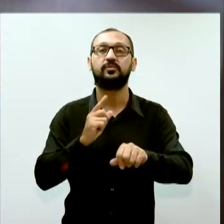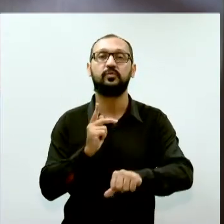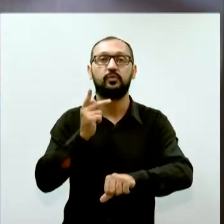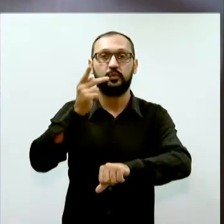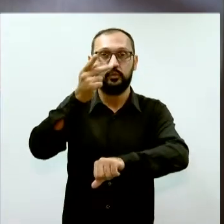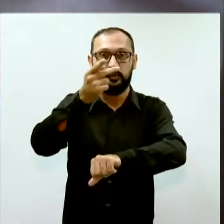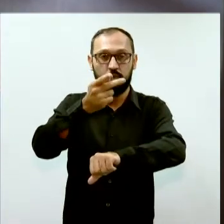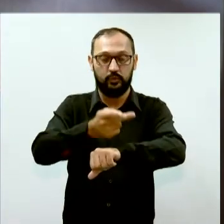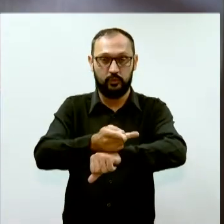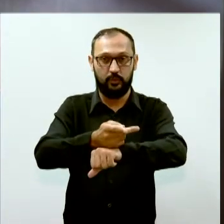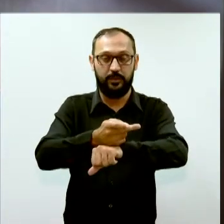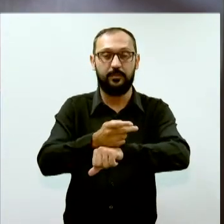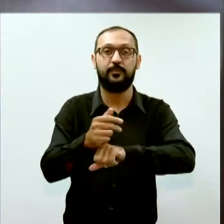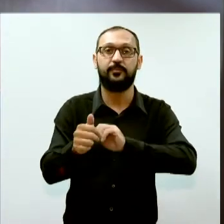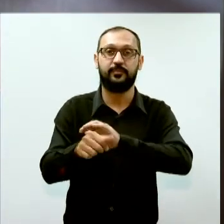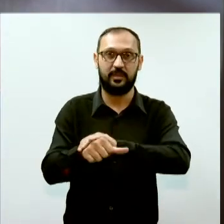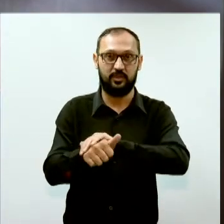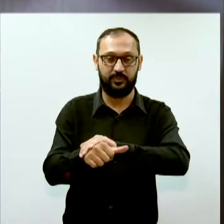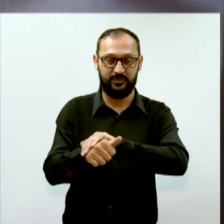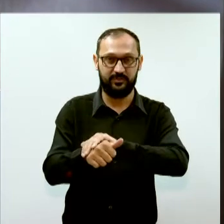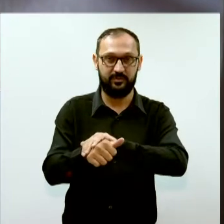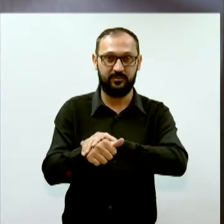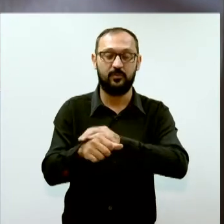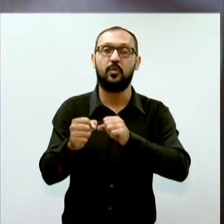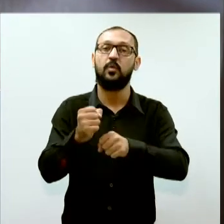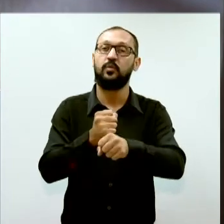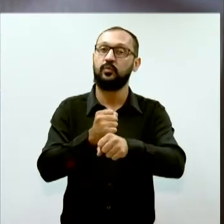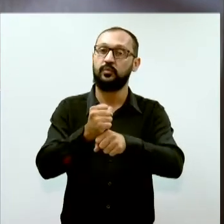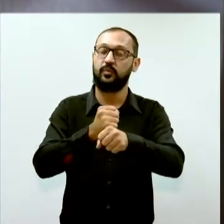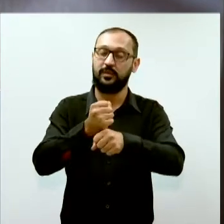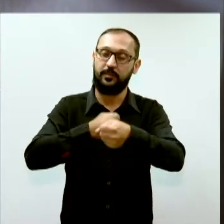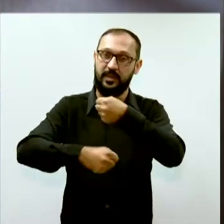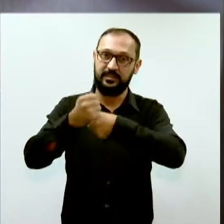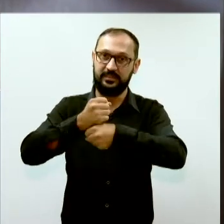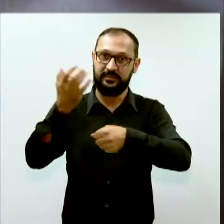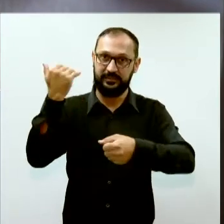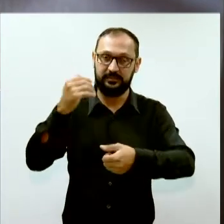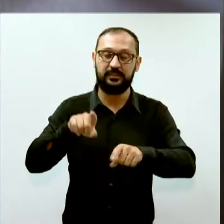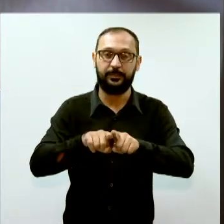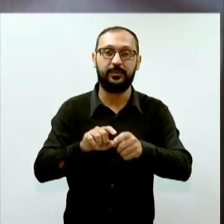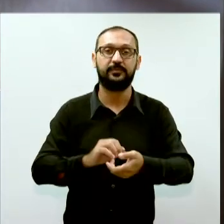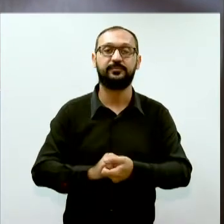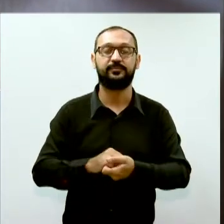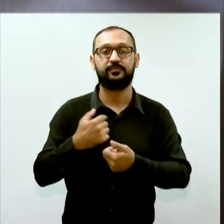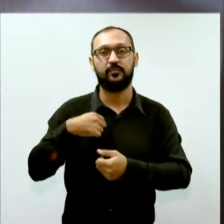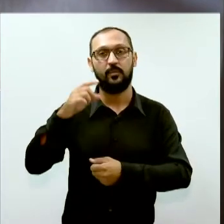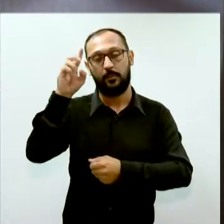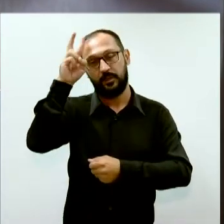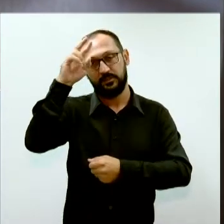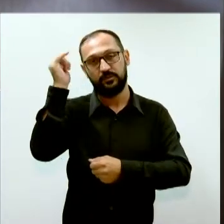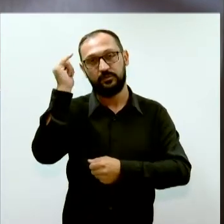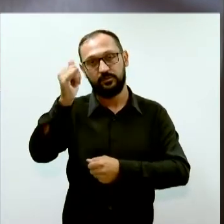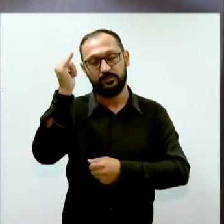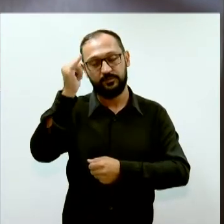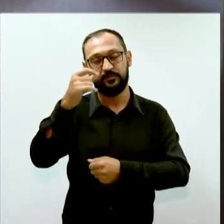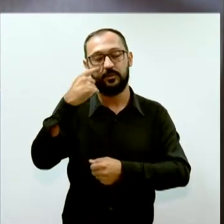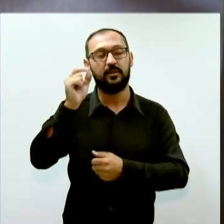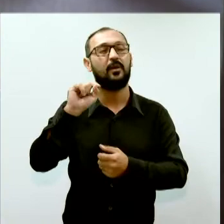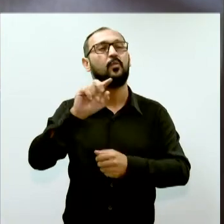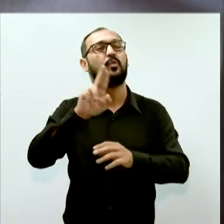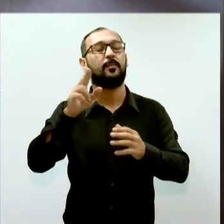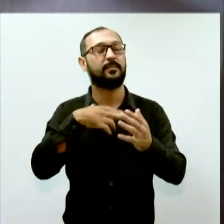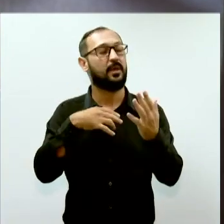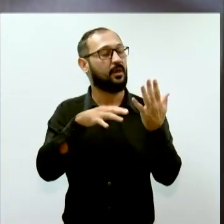da 62ª edição do Prêmio Jabuti, realizado ano passado. Um dos contos do livro,